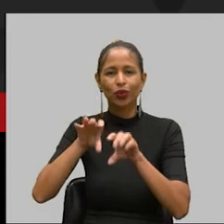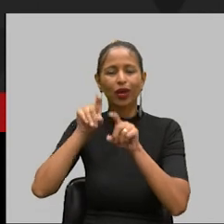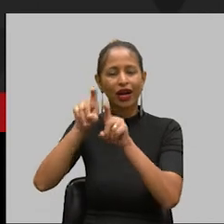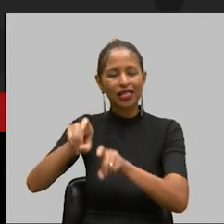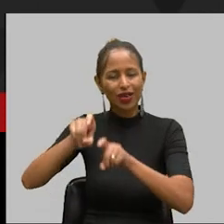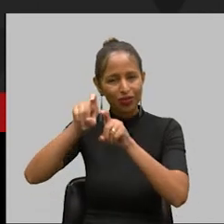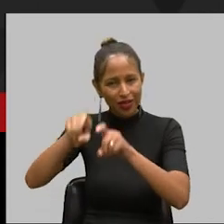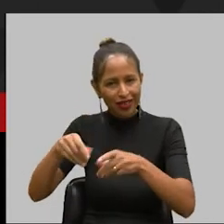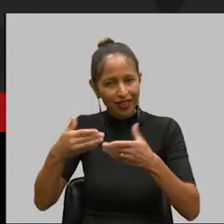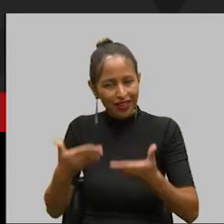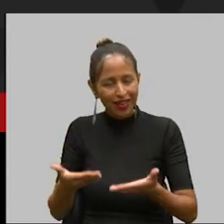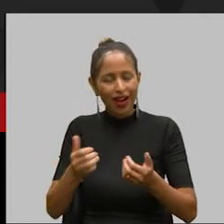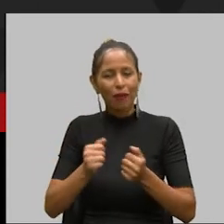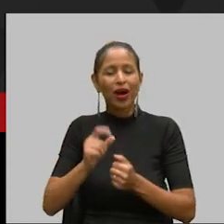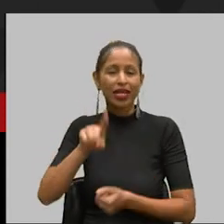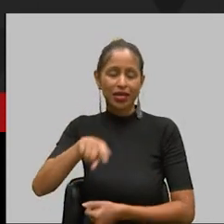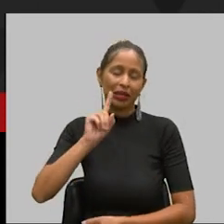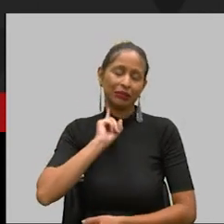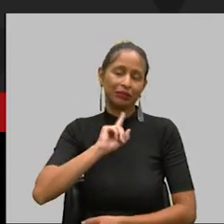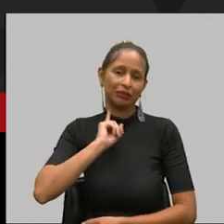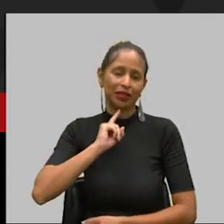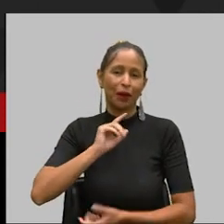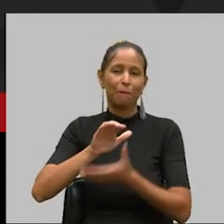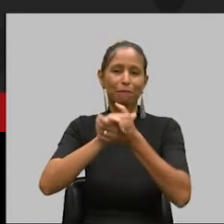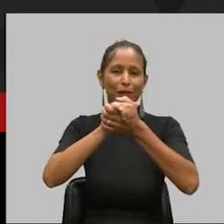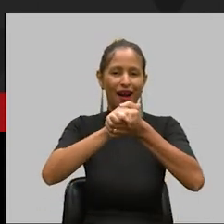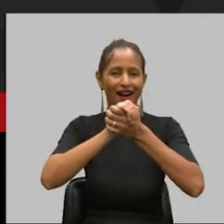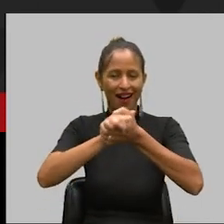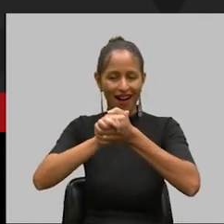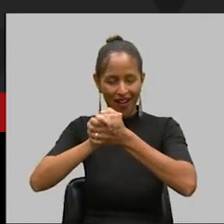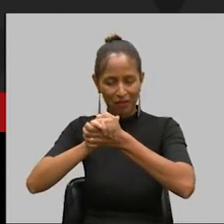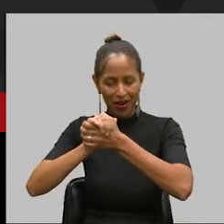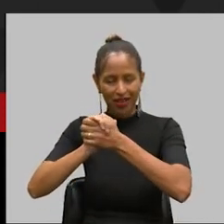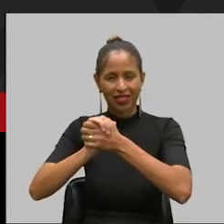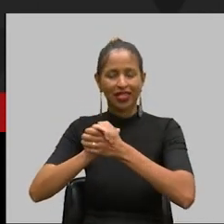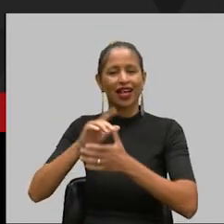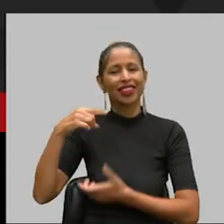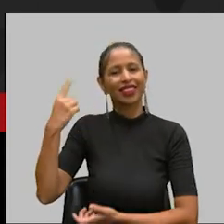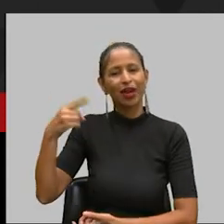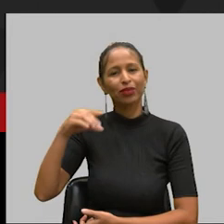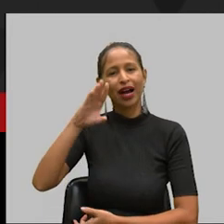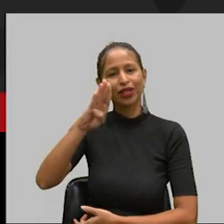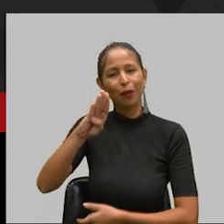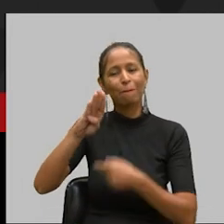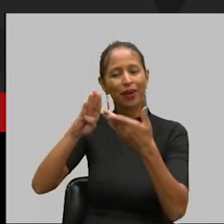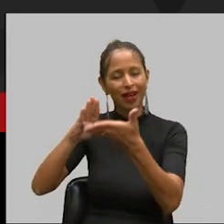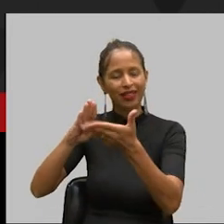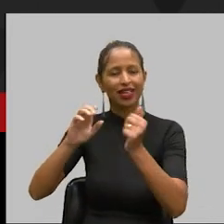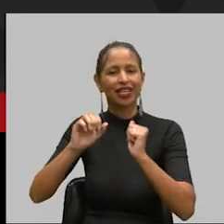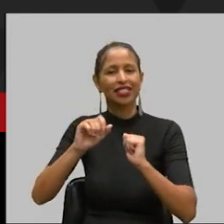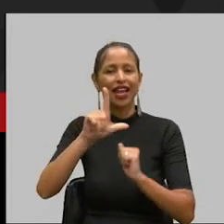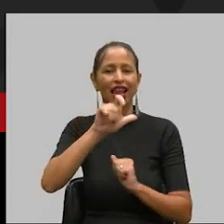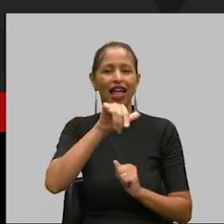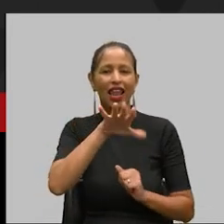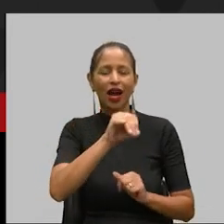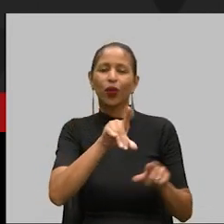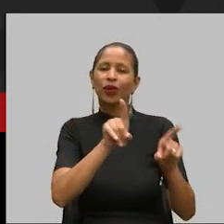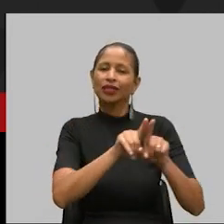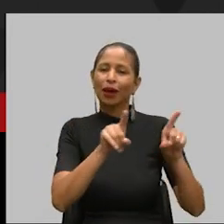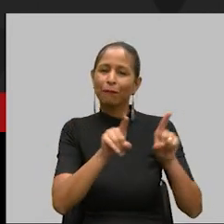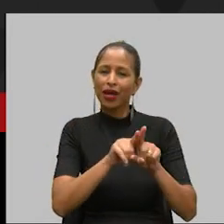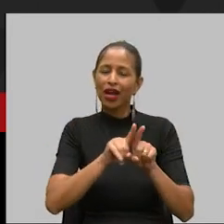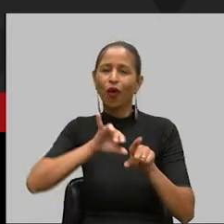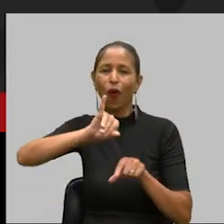né em Minas Gerais parabenizar a deput Beatriz e o deputado Leleco por